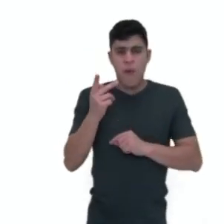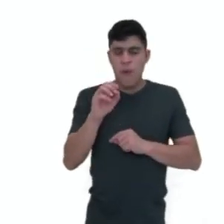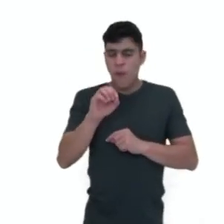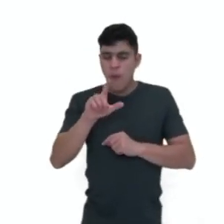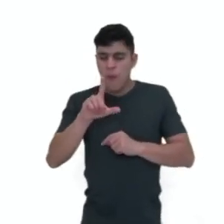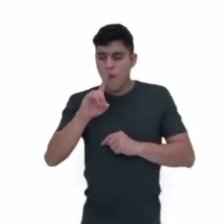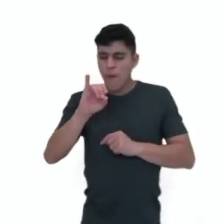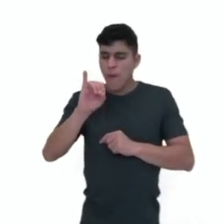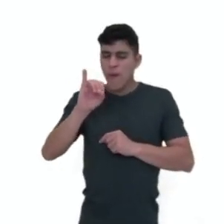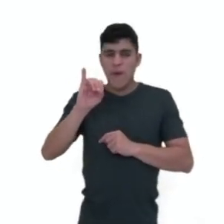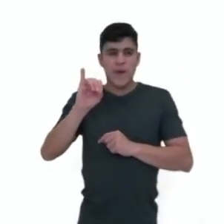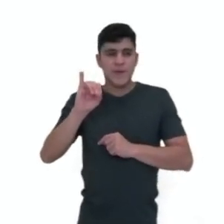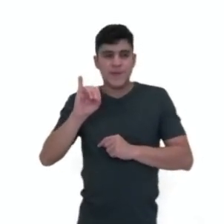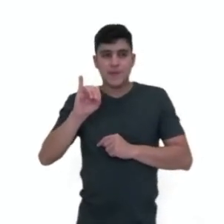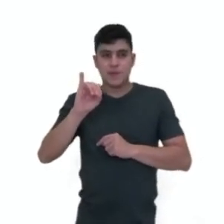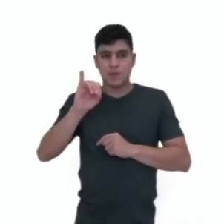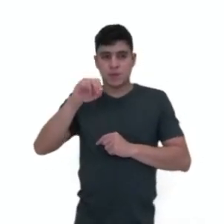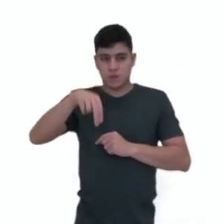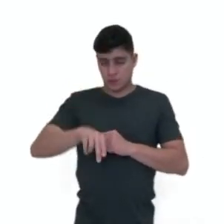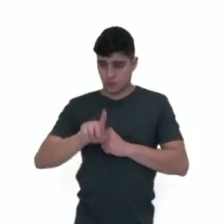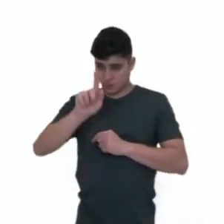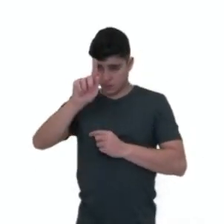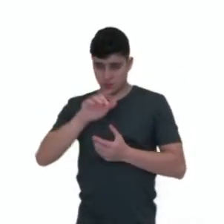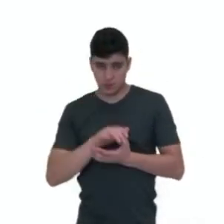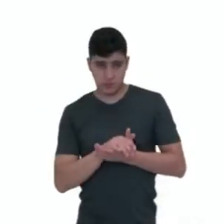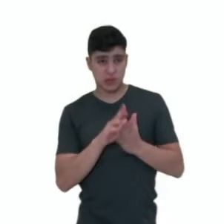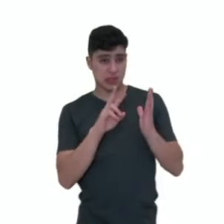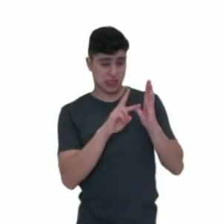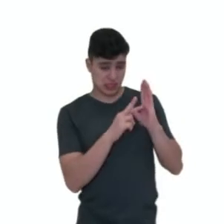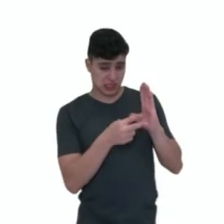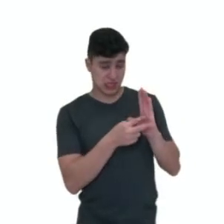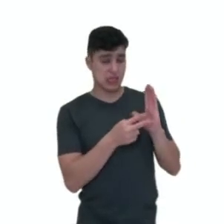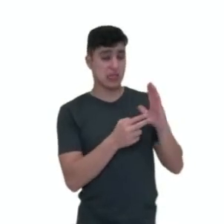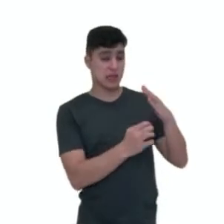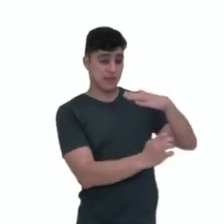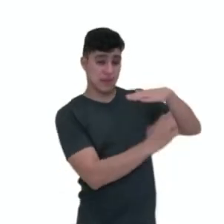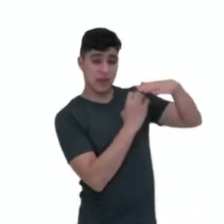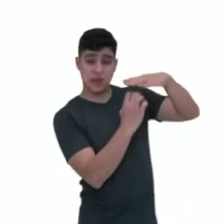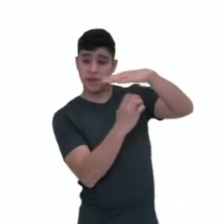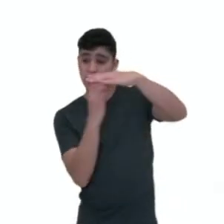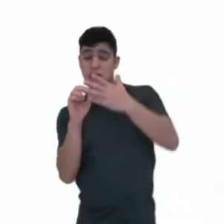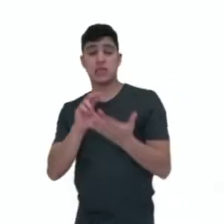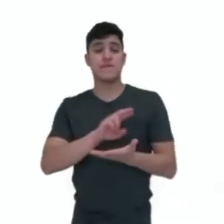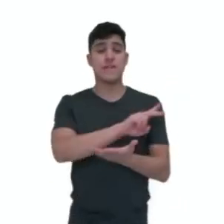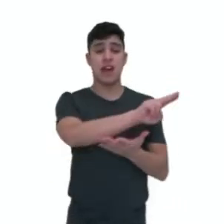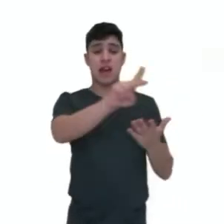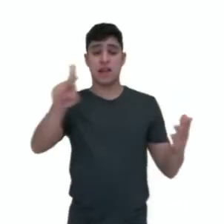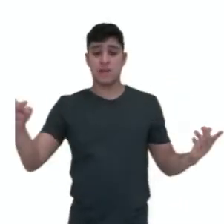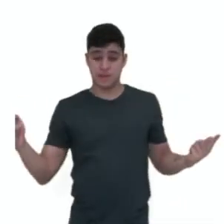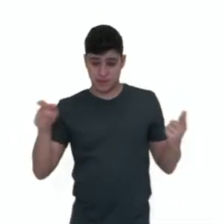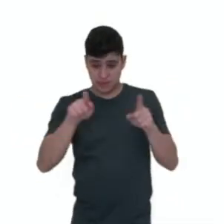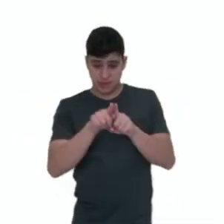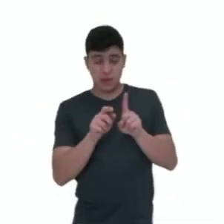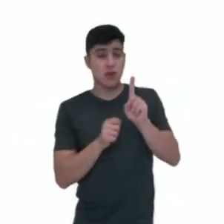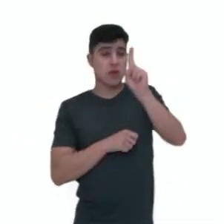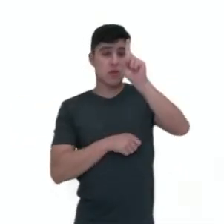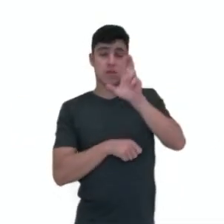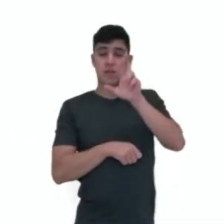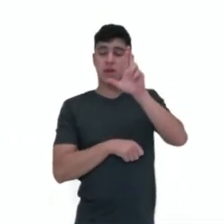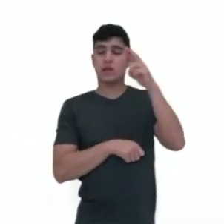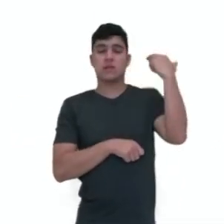né? Vamos ver aqui. Quando várias empresas se unem e uma delas se torna responsável